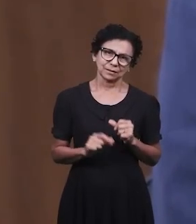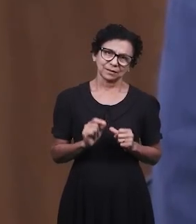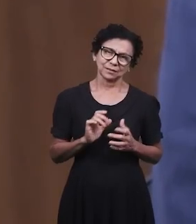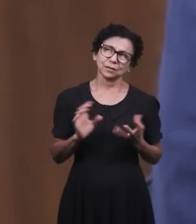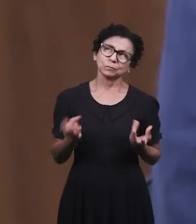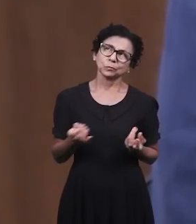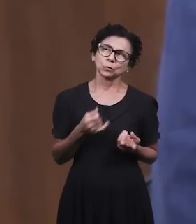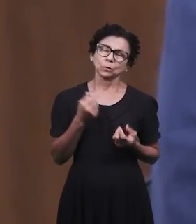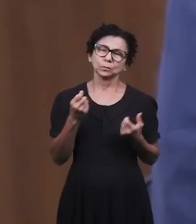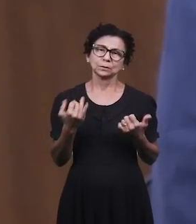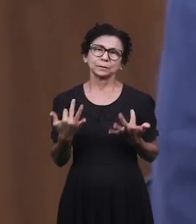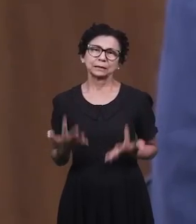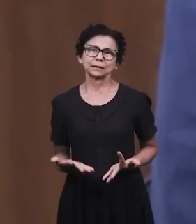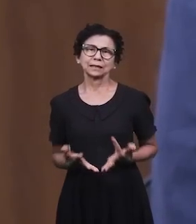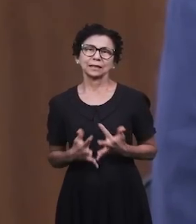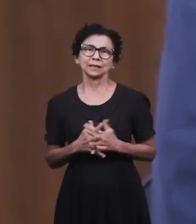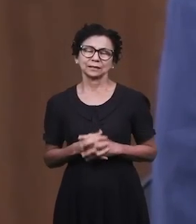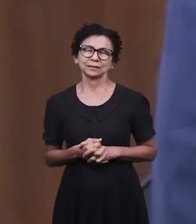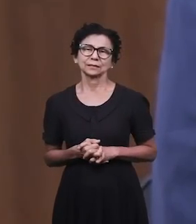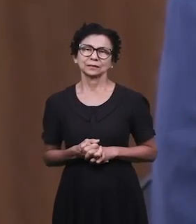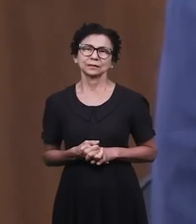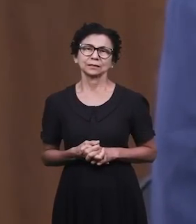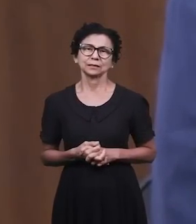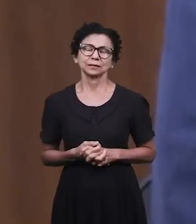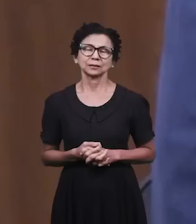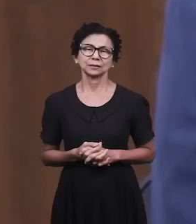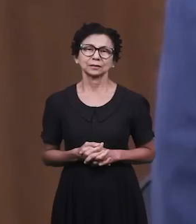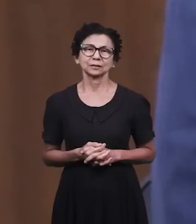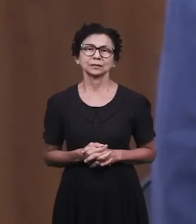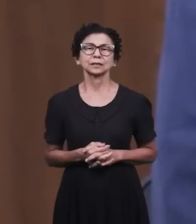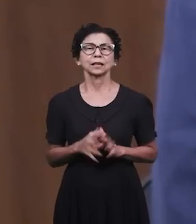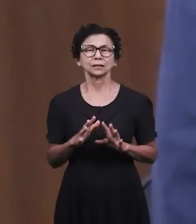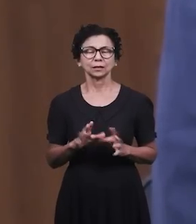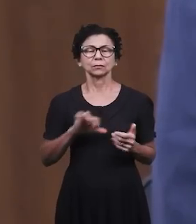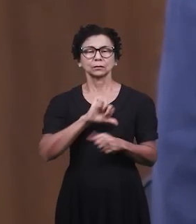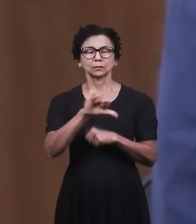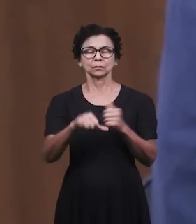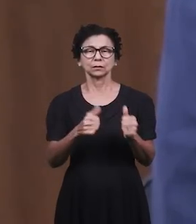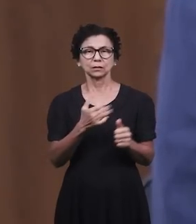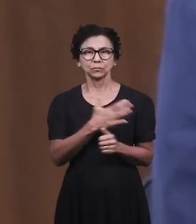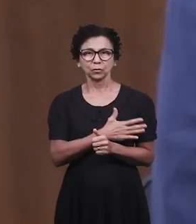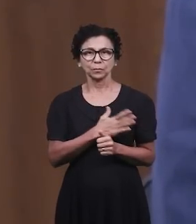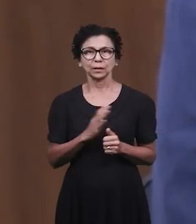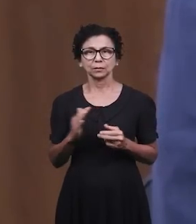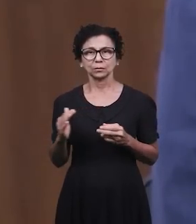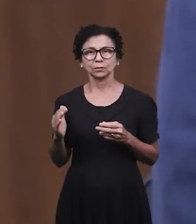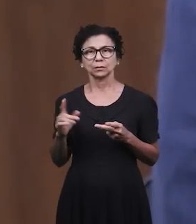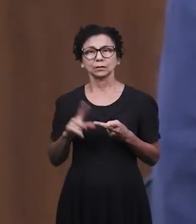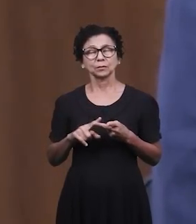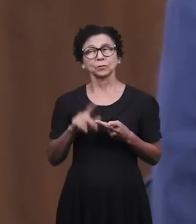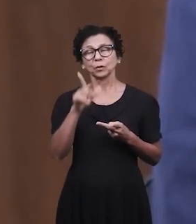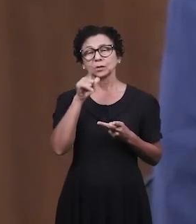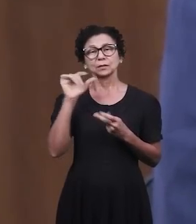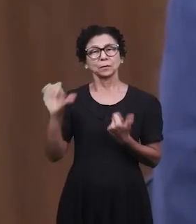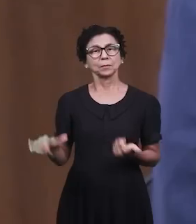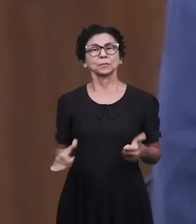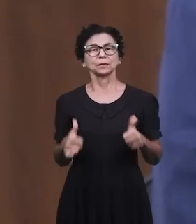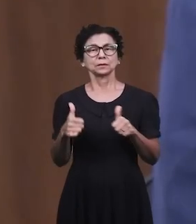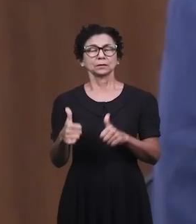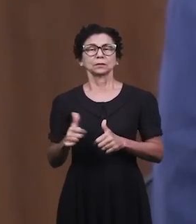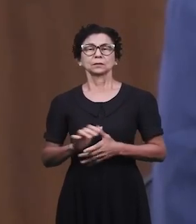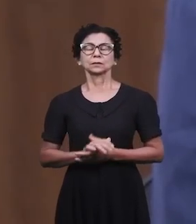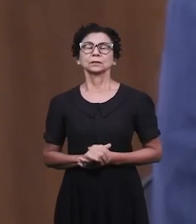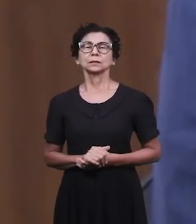vamos dizer, o precedente, né, ao batismo, aí sim ele vai ser batizado. Nós, a Igreja Cristã